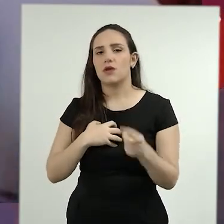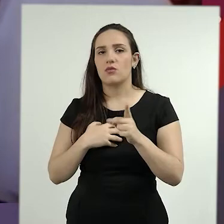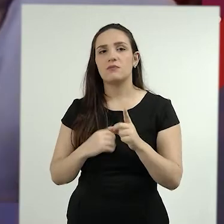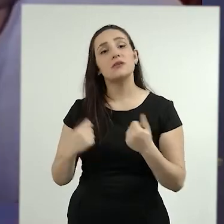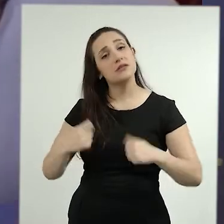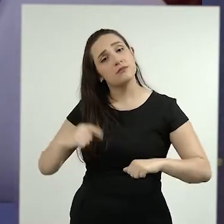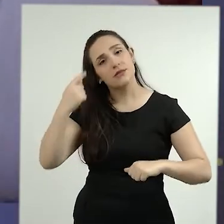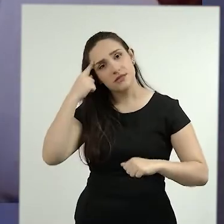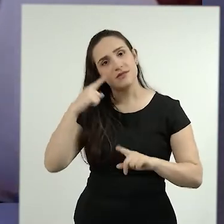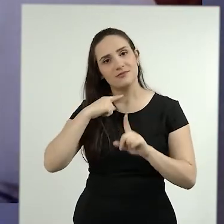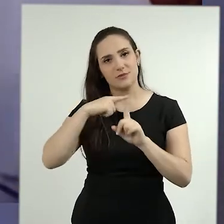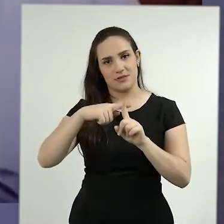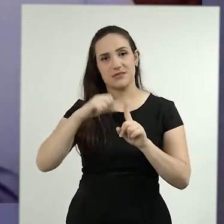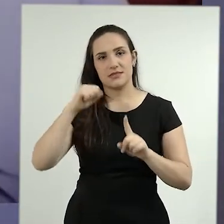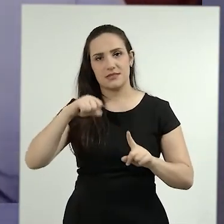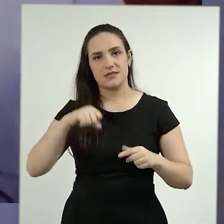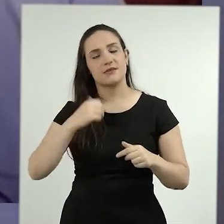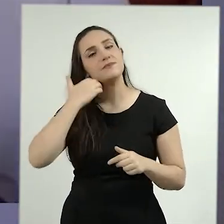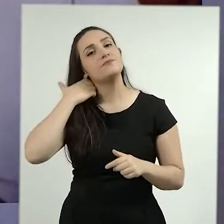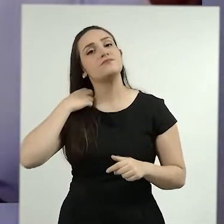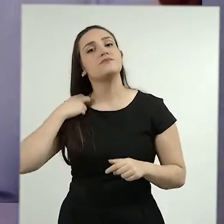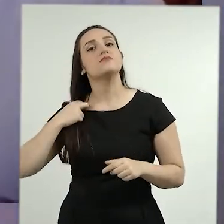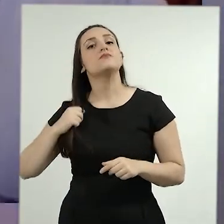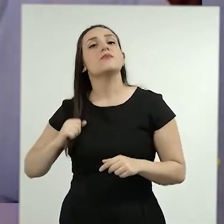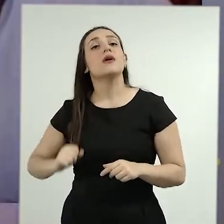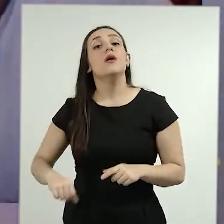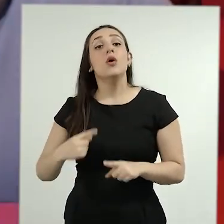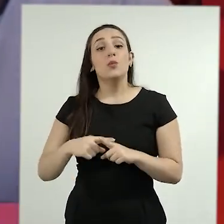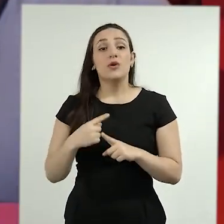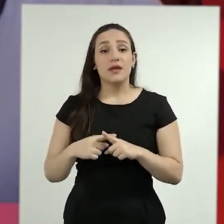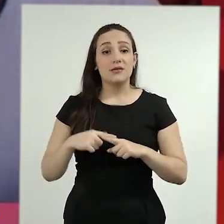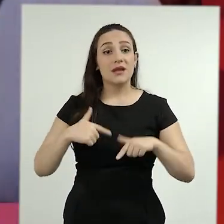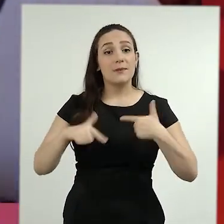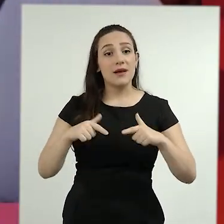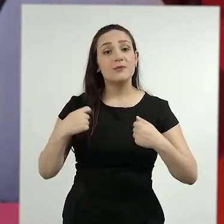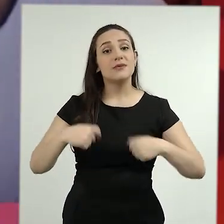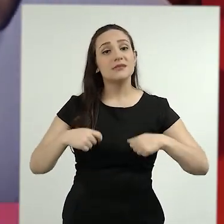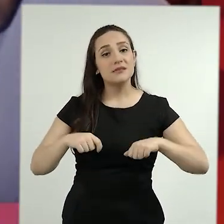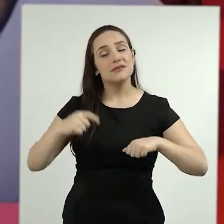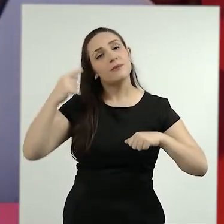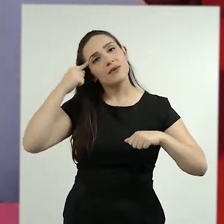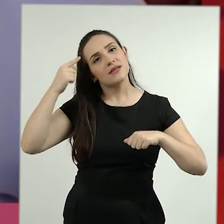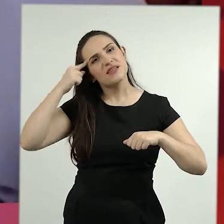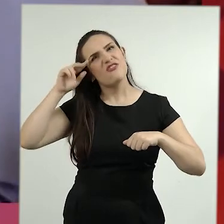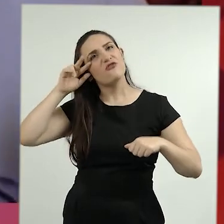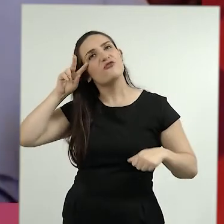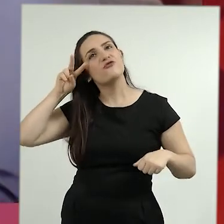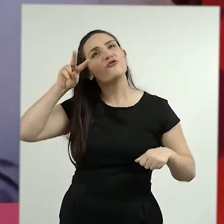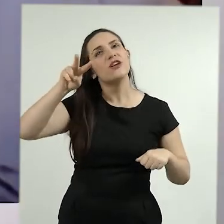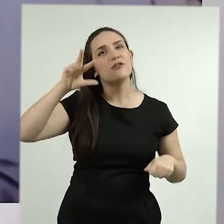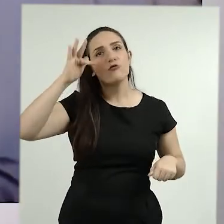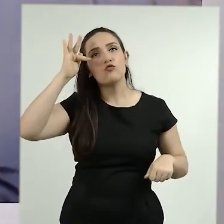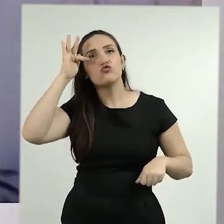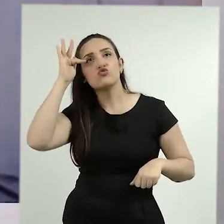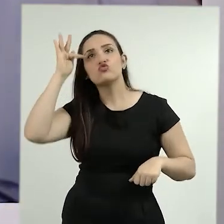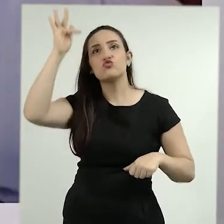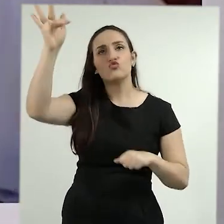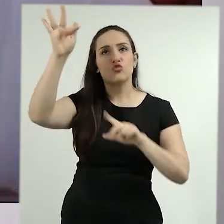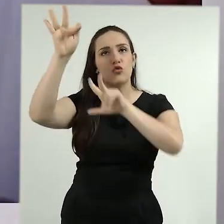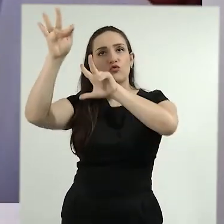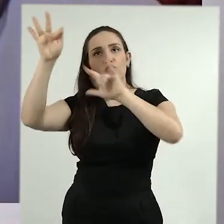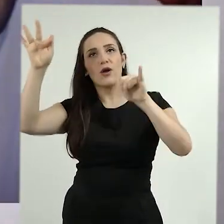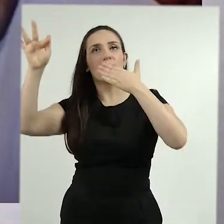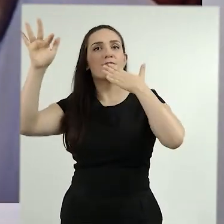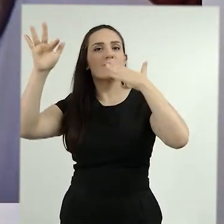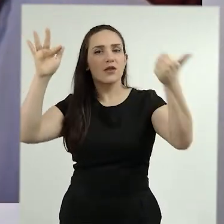está sempre pensando de maneira positiva porque exige, esse nosso trabalho exige isso, né? Exige que a gente tenha perspectivas